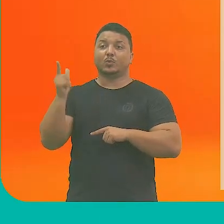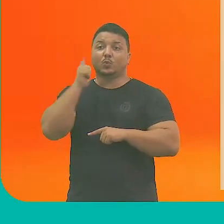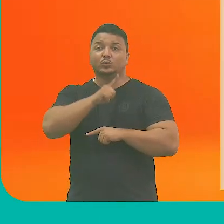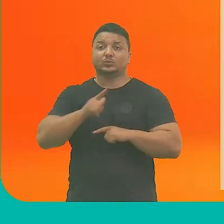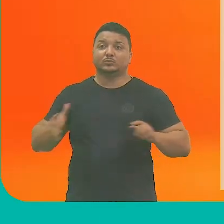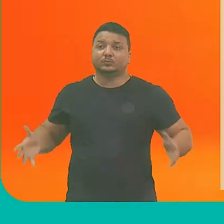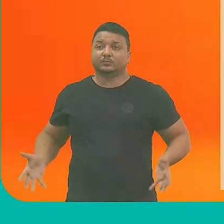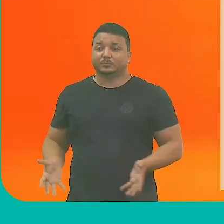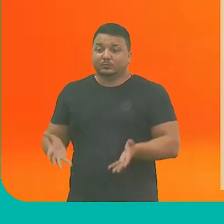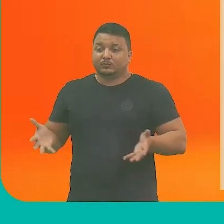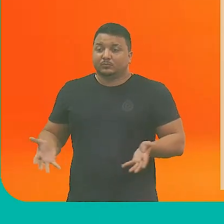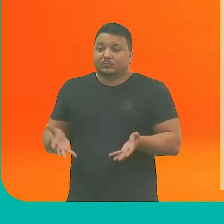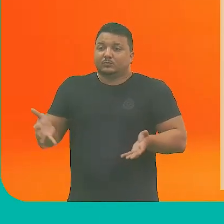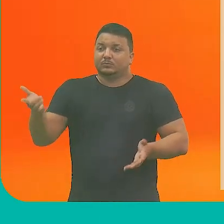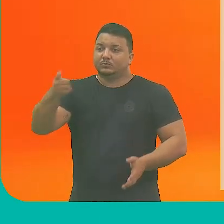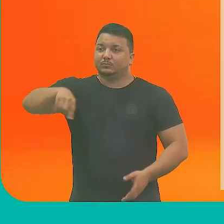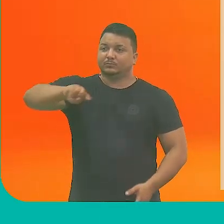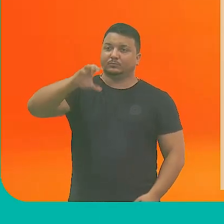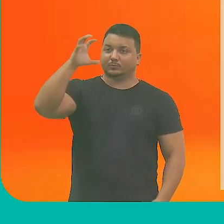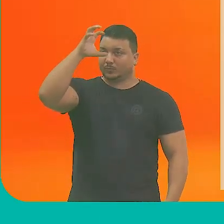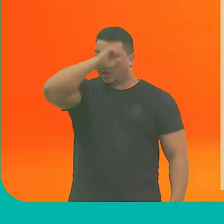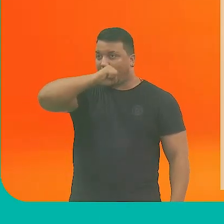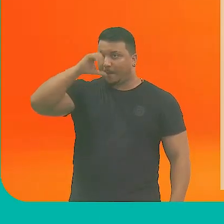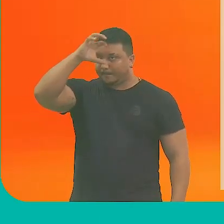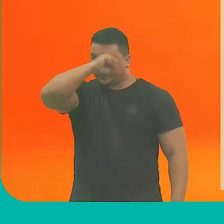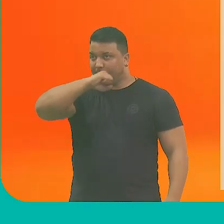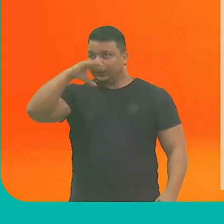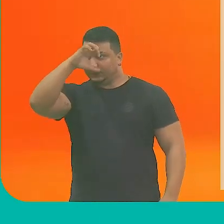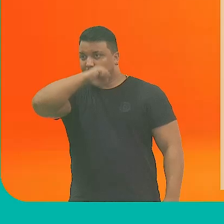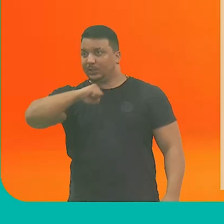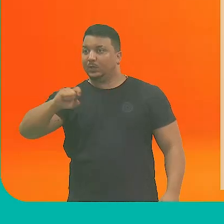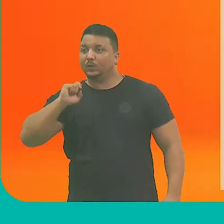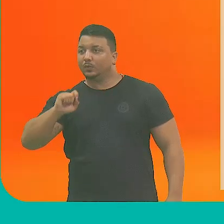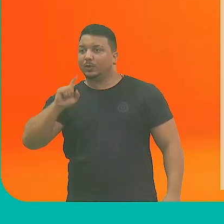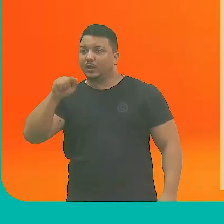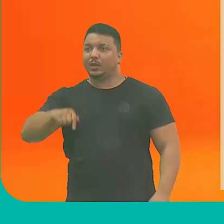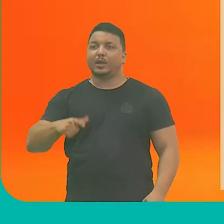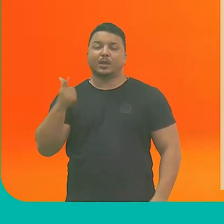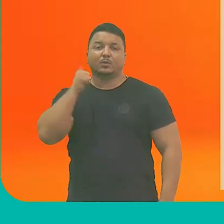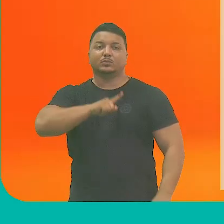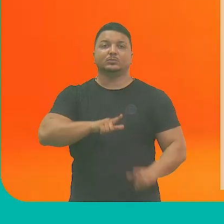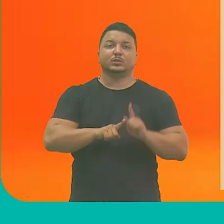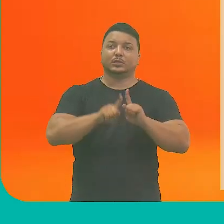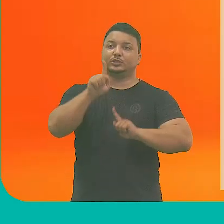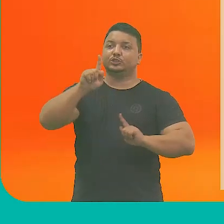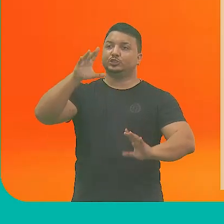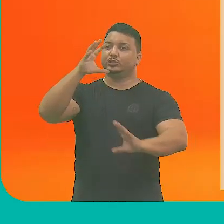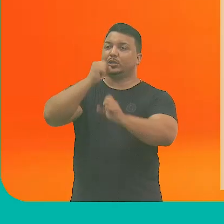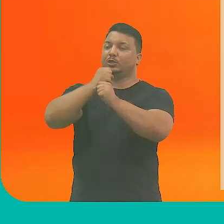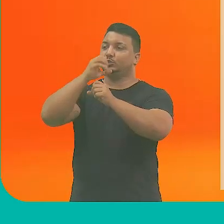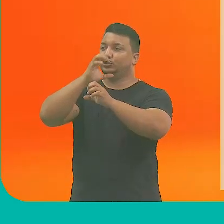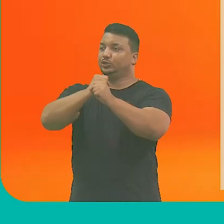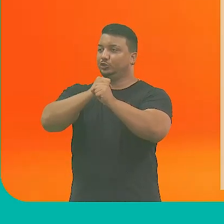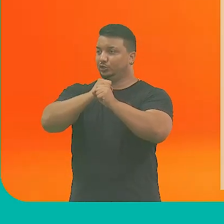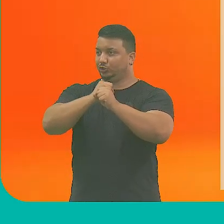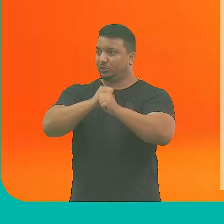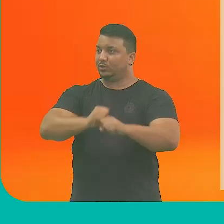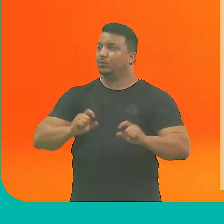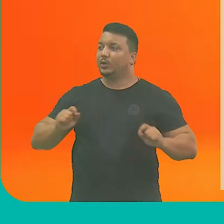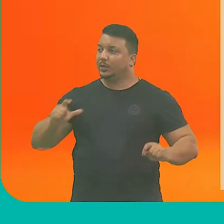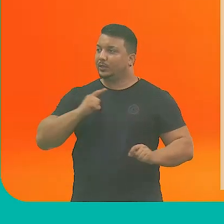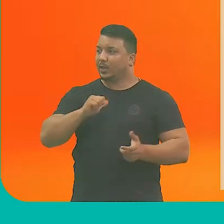promover a aprendizagem dos estudantes em estatística, propôs uma